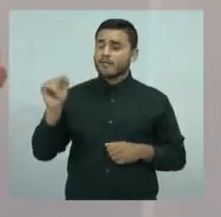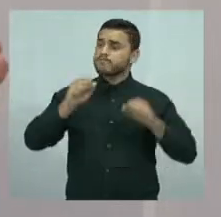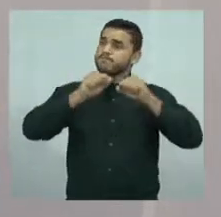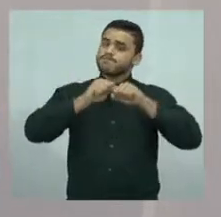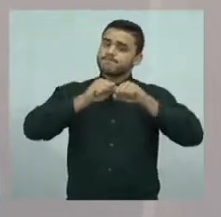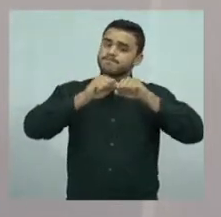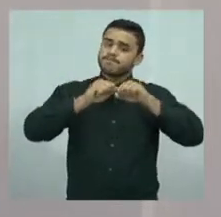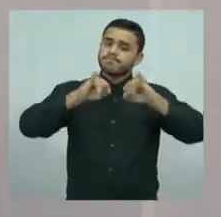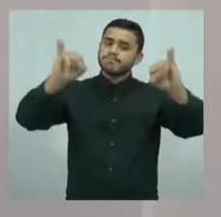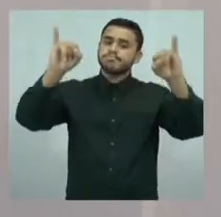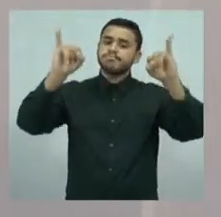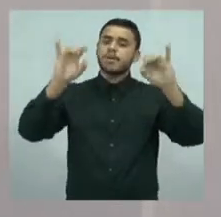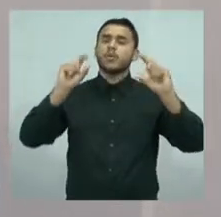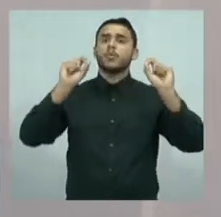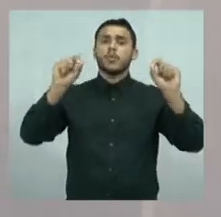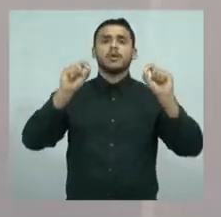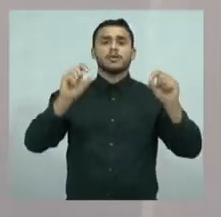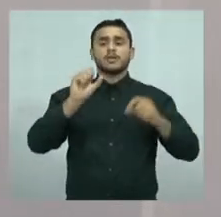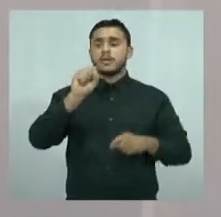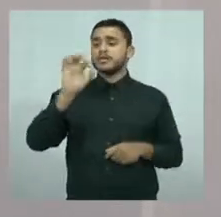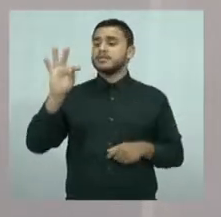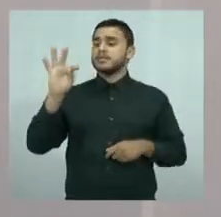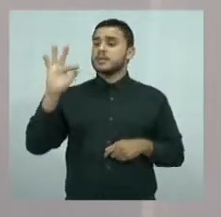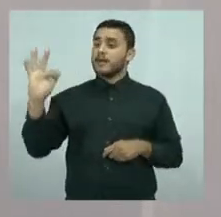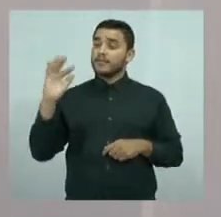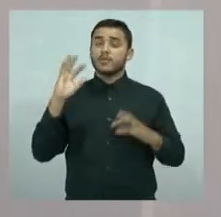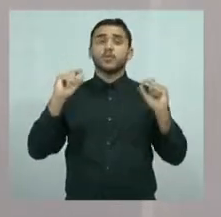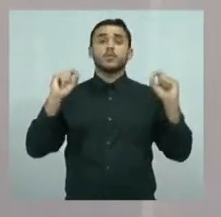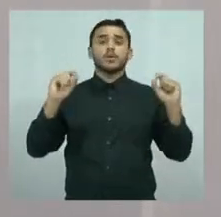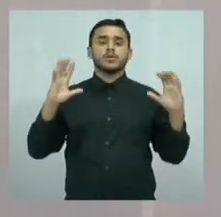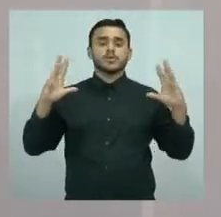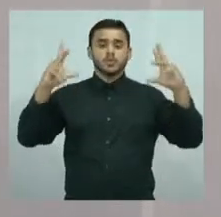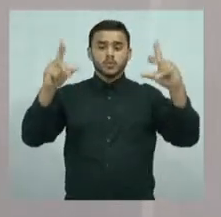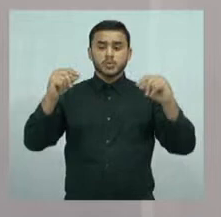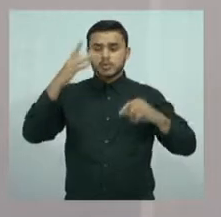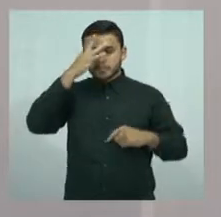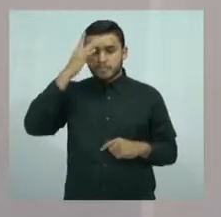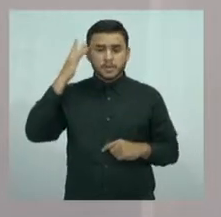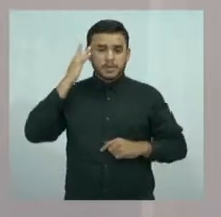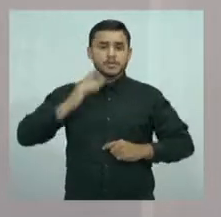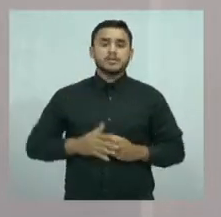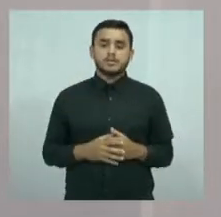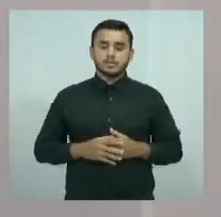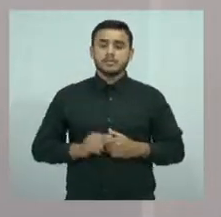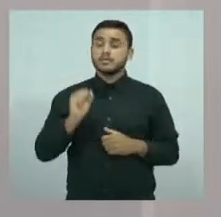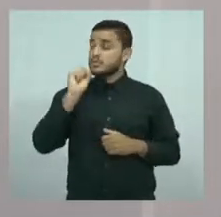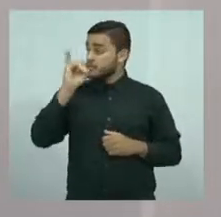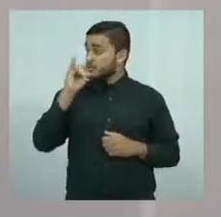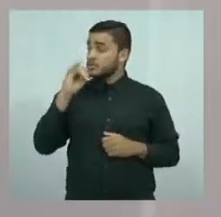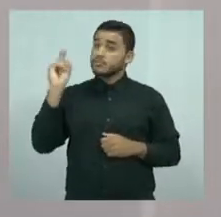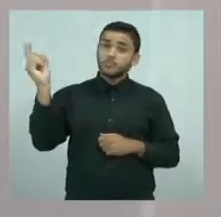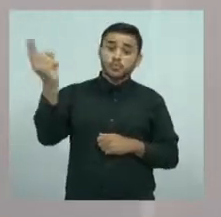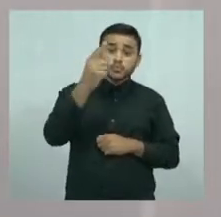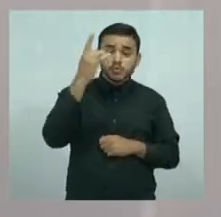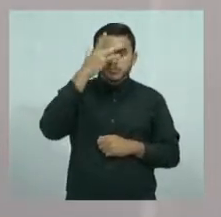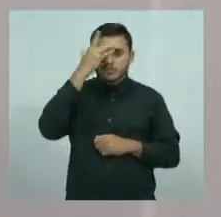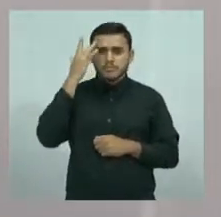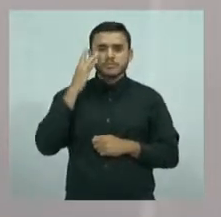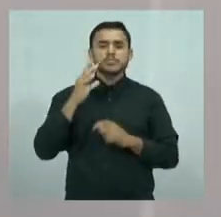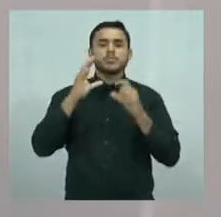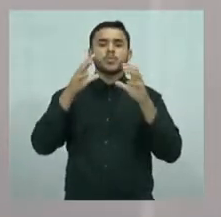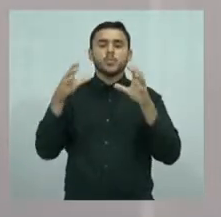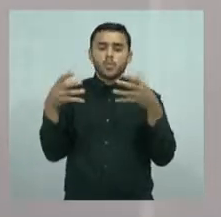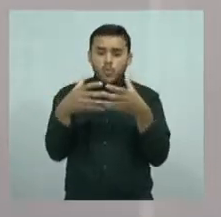reverberar essa decisão, para, inclusive, trabalhar a partir da fala de quem vive, que são os